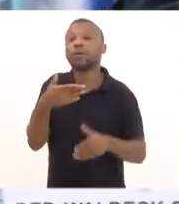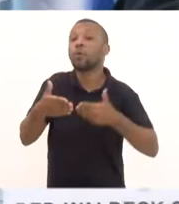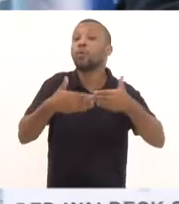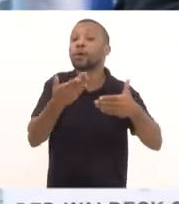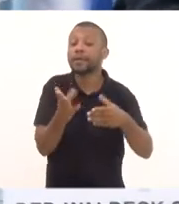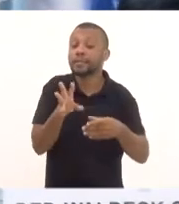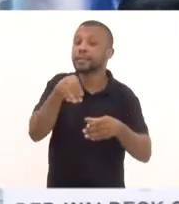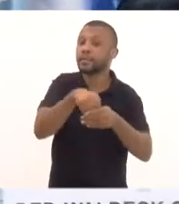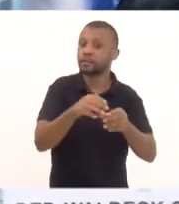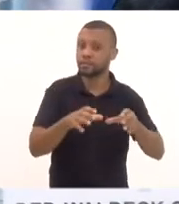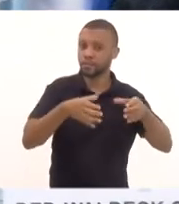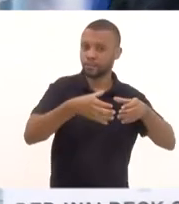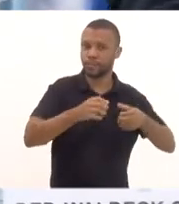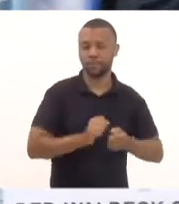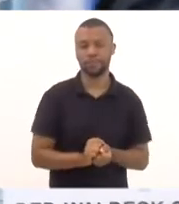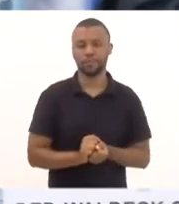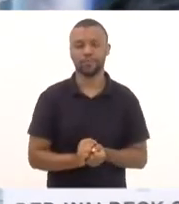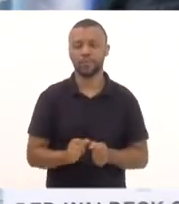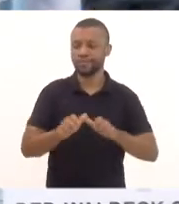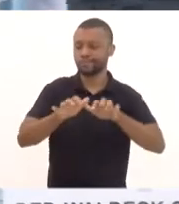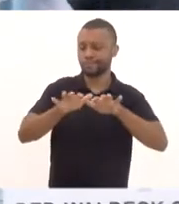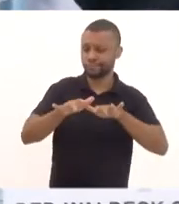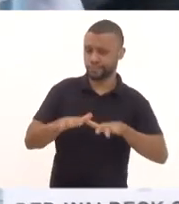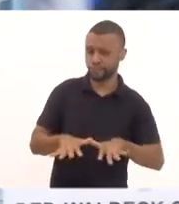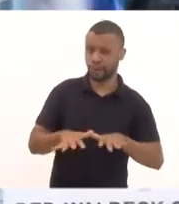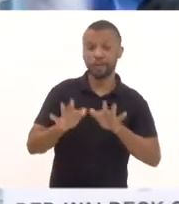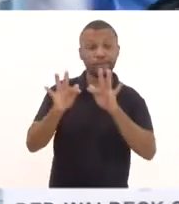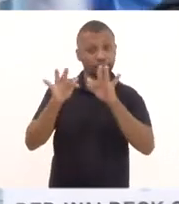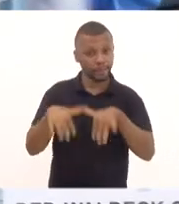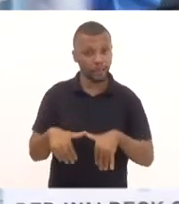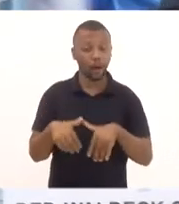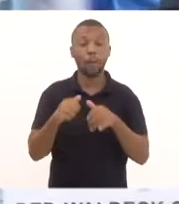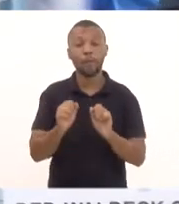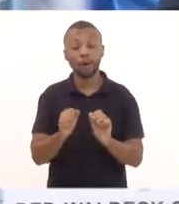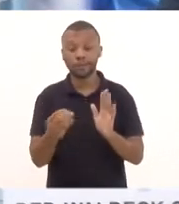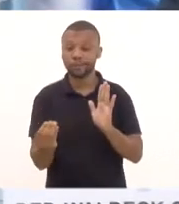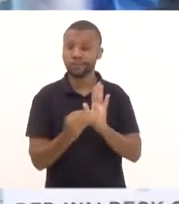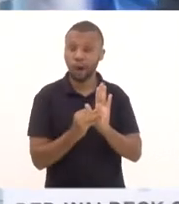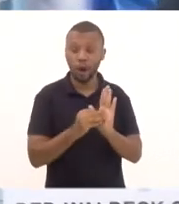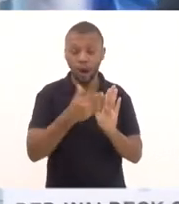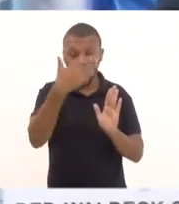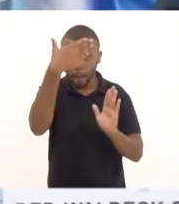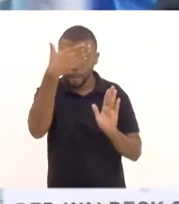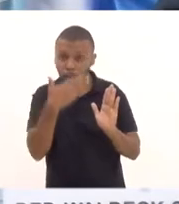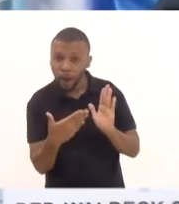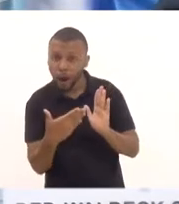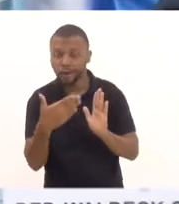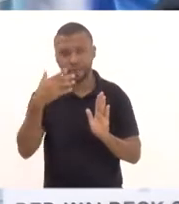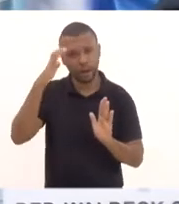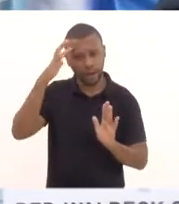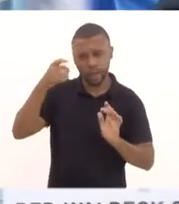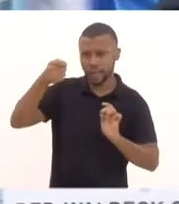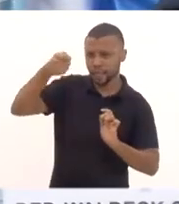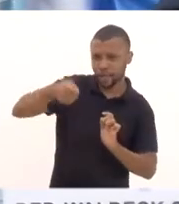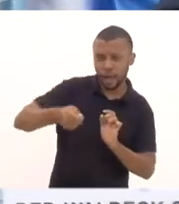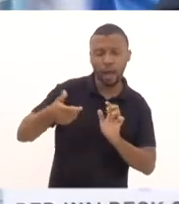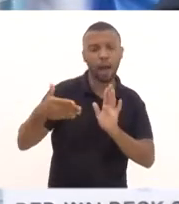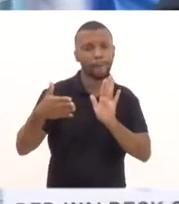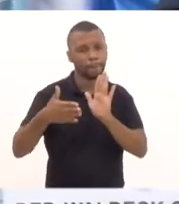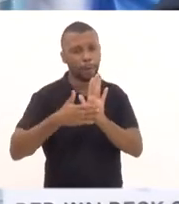relatório final relatório final poderão constar recomendações providências determinações propostas